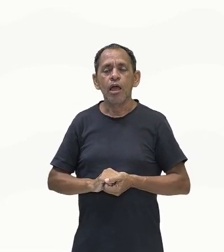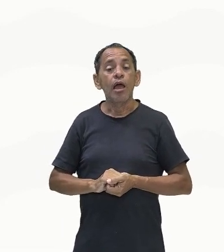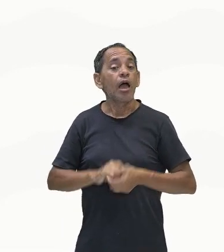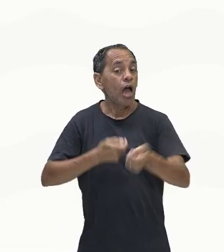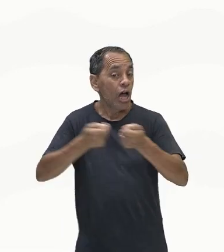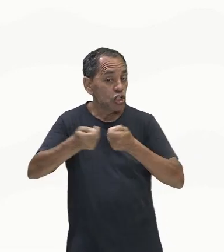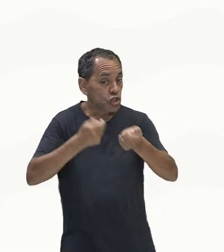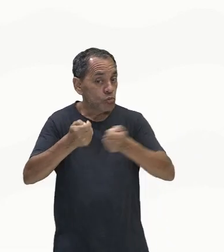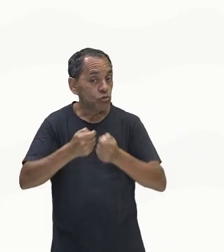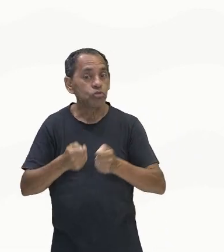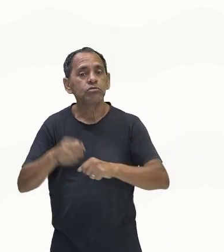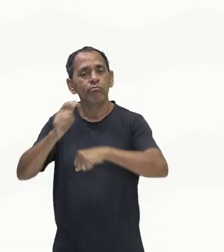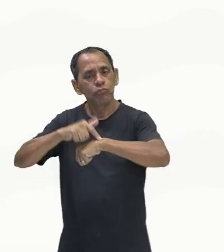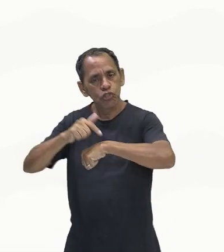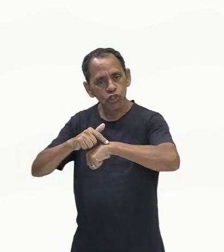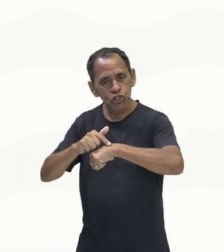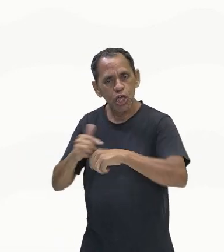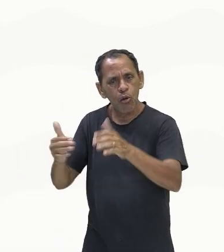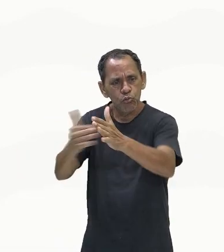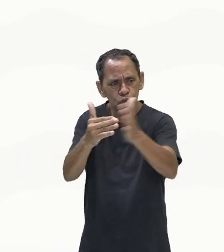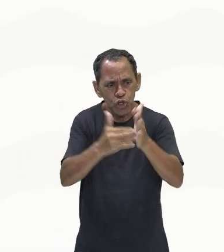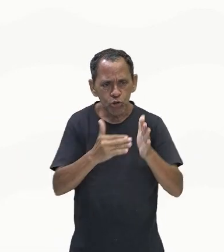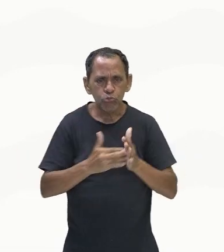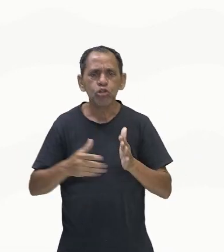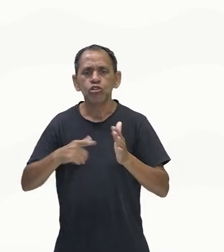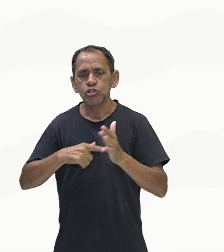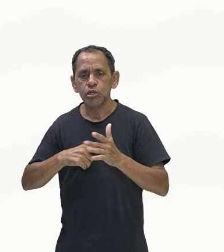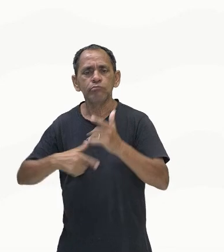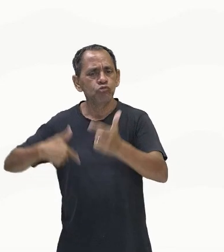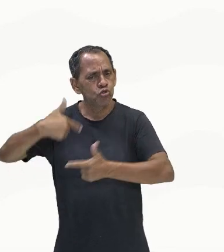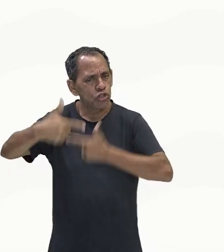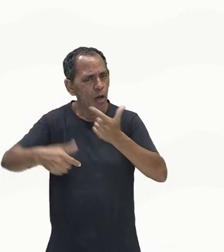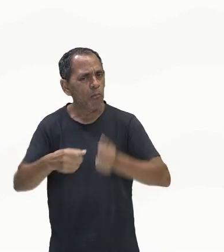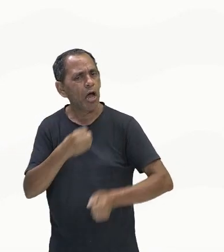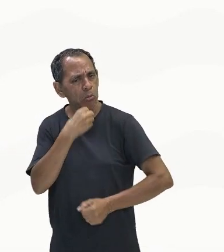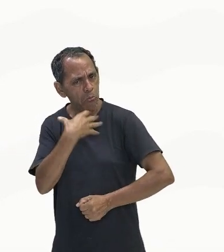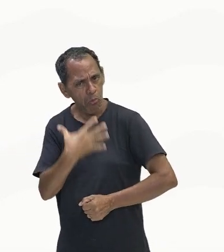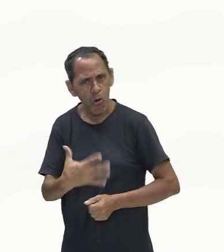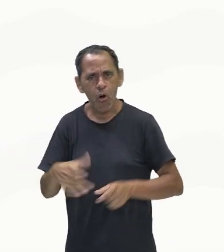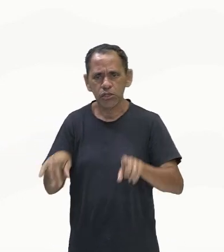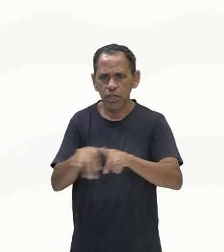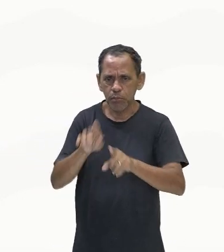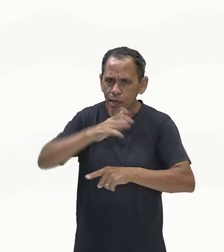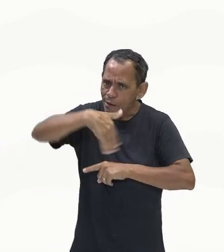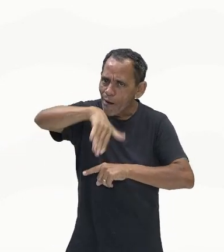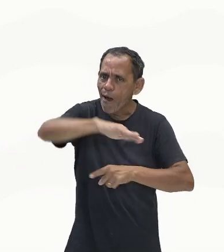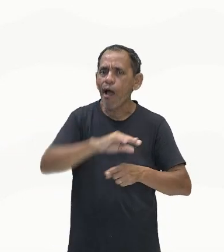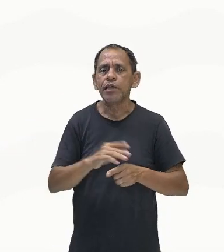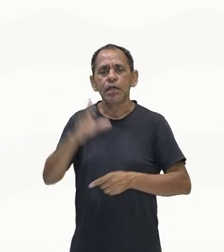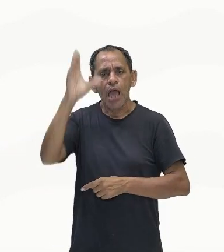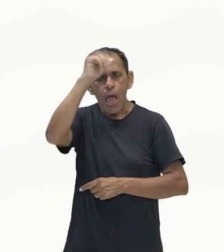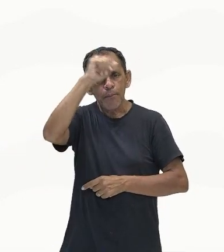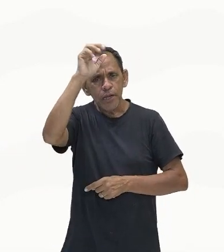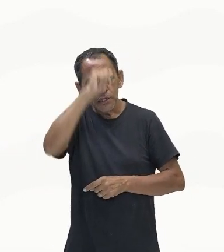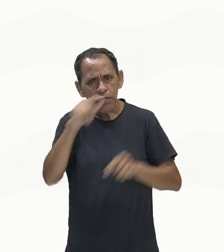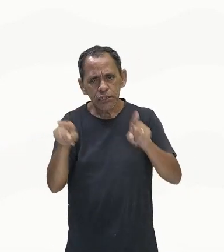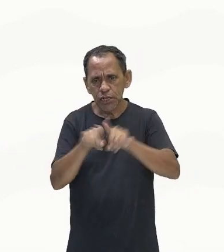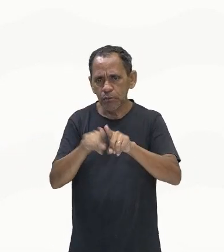impor limites, tornar o ambiente de trabalho positivo, aprender e